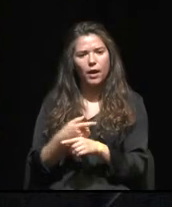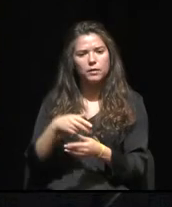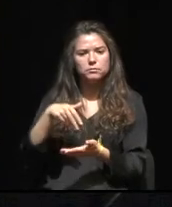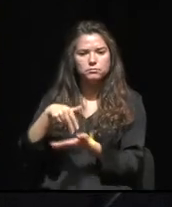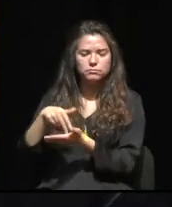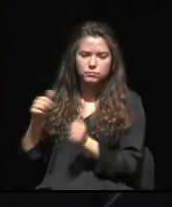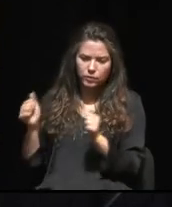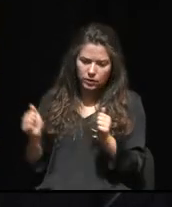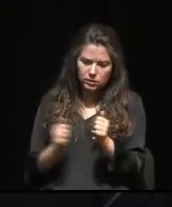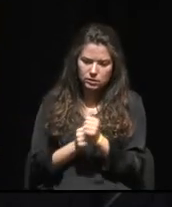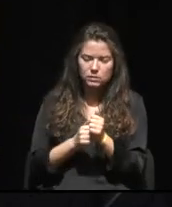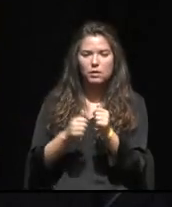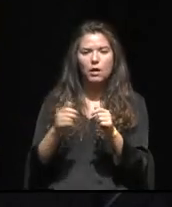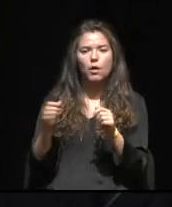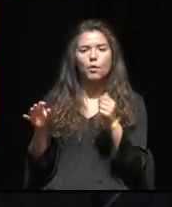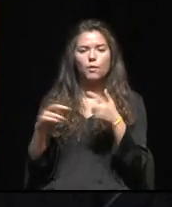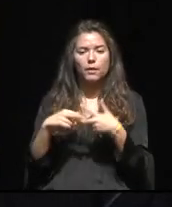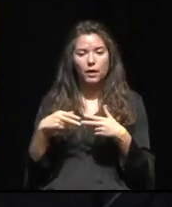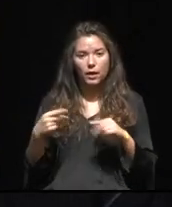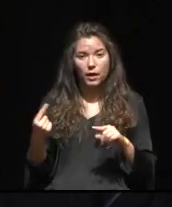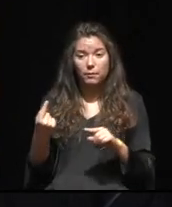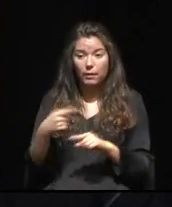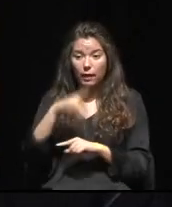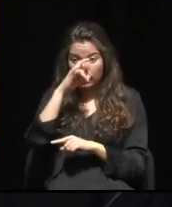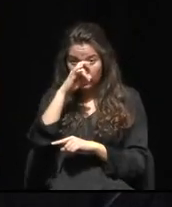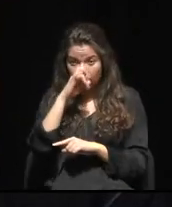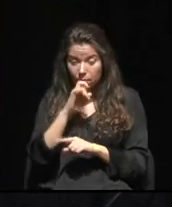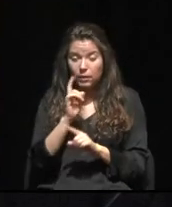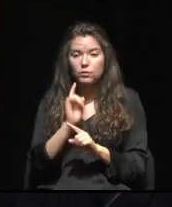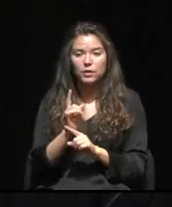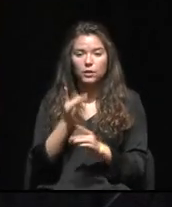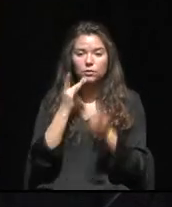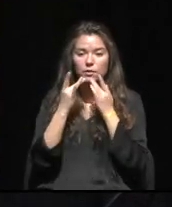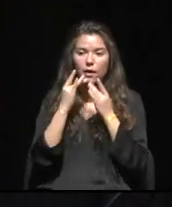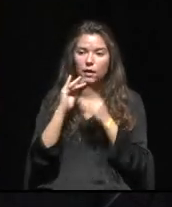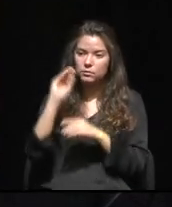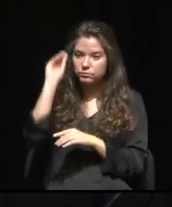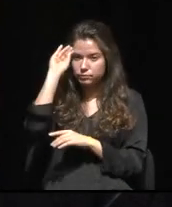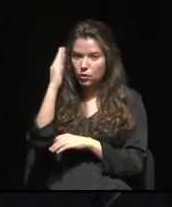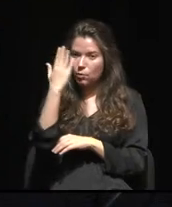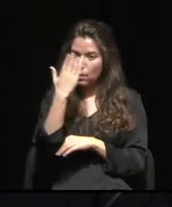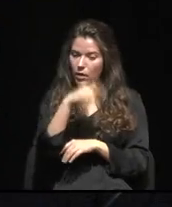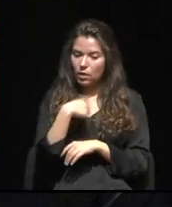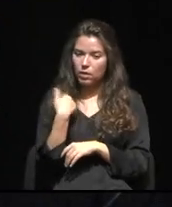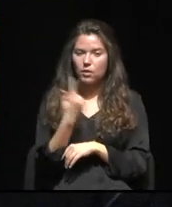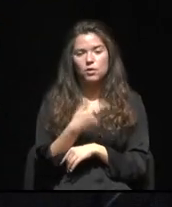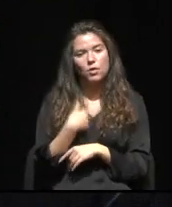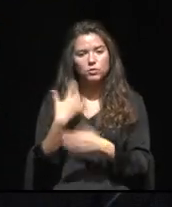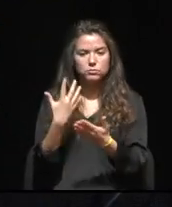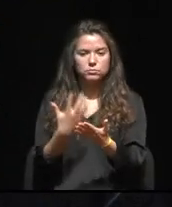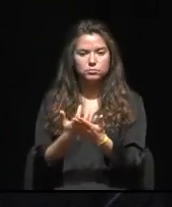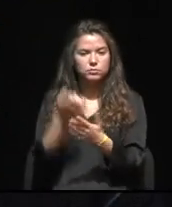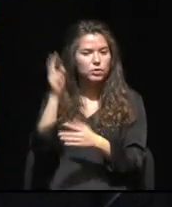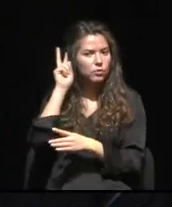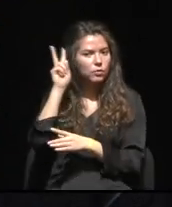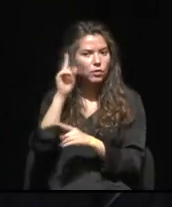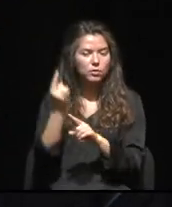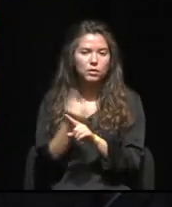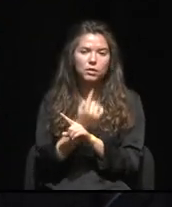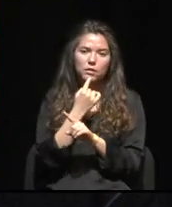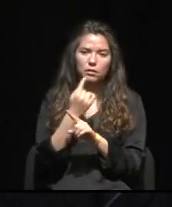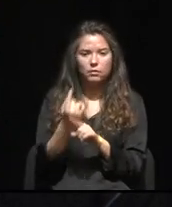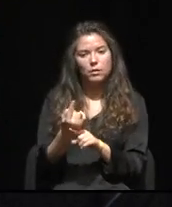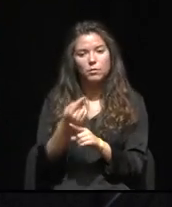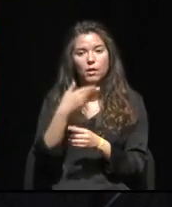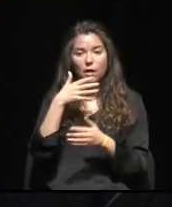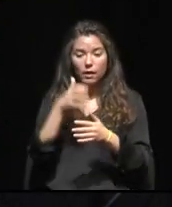tendo o senhor presidente lembrado que o teatro é um espelho de nós mesmos destacando como alguns dos valores do do teatro citamos